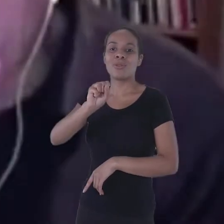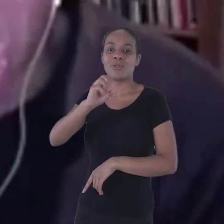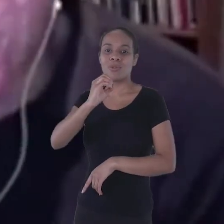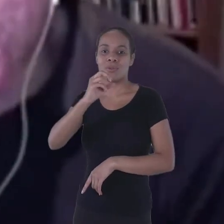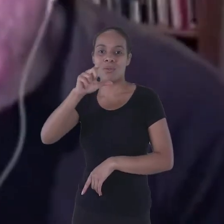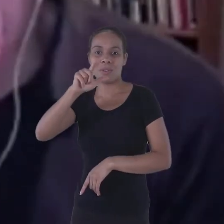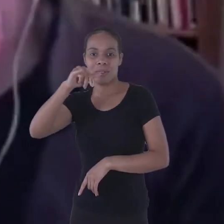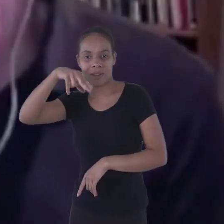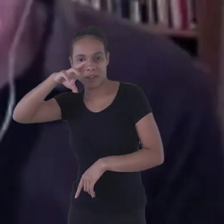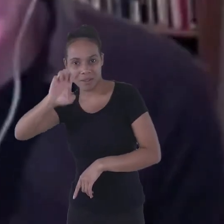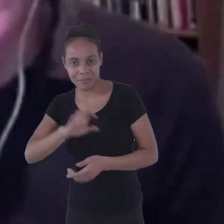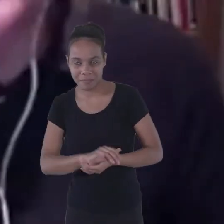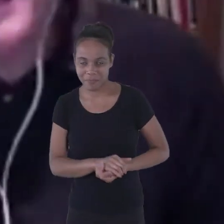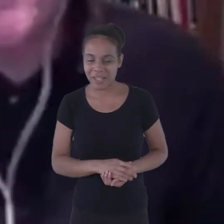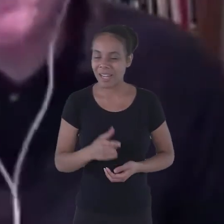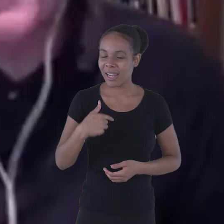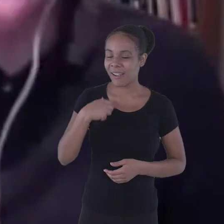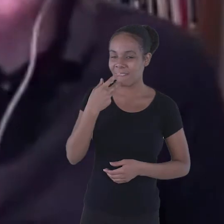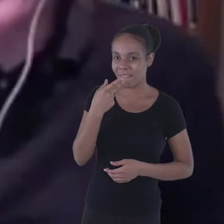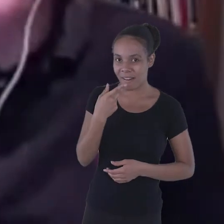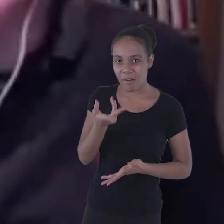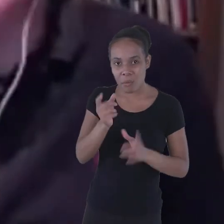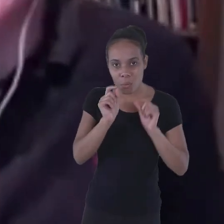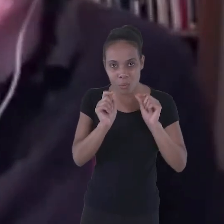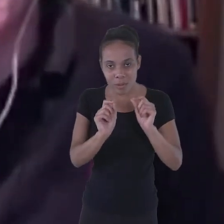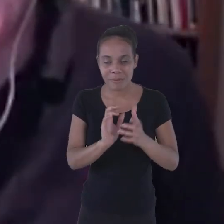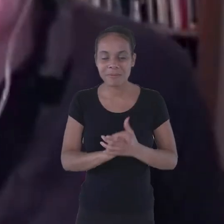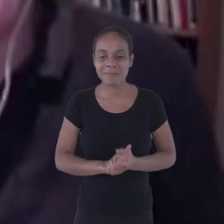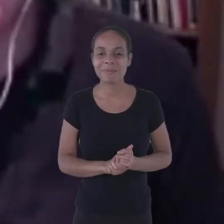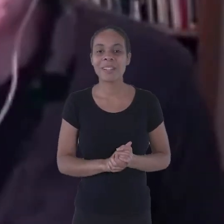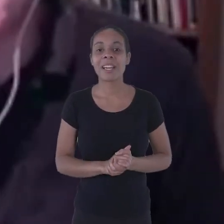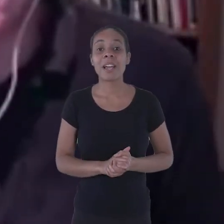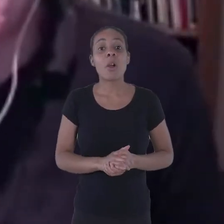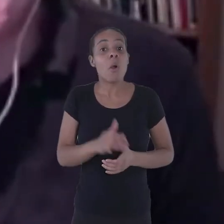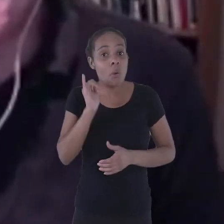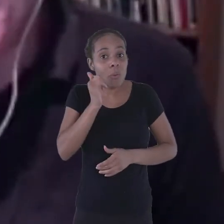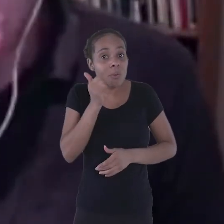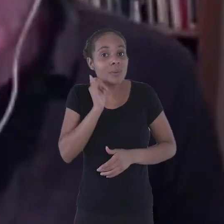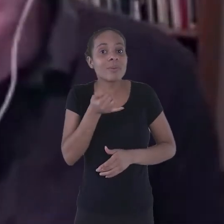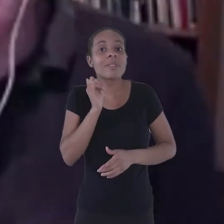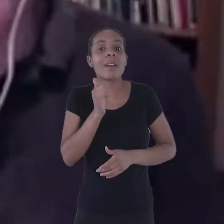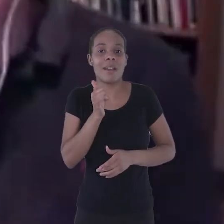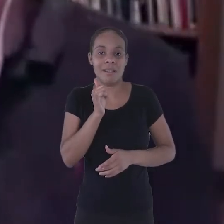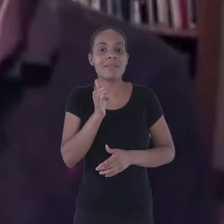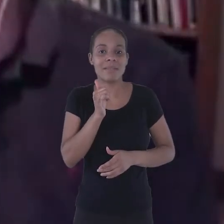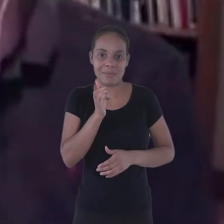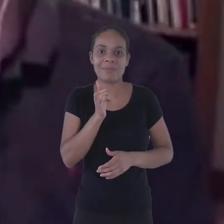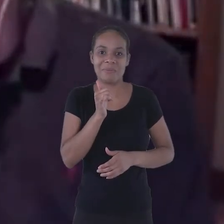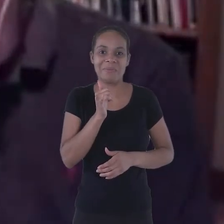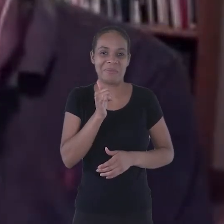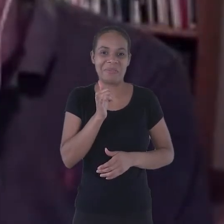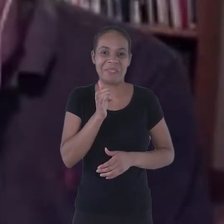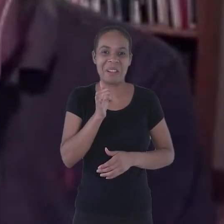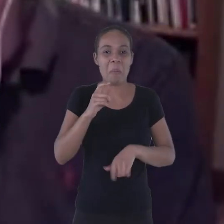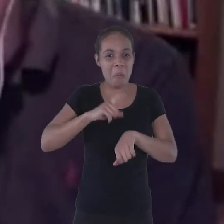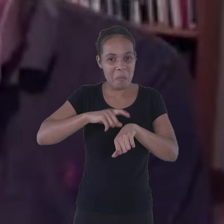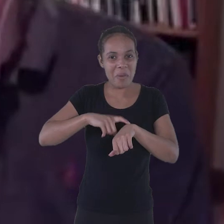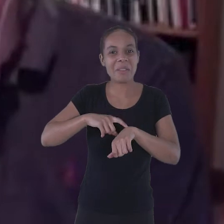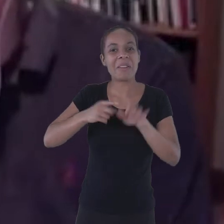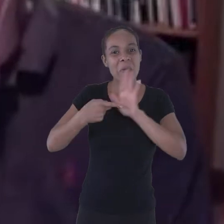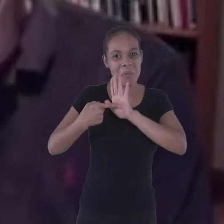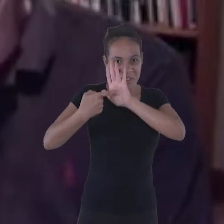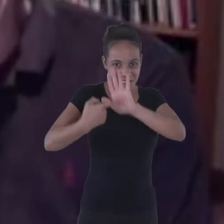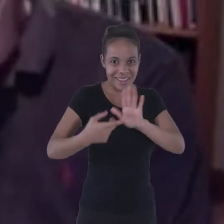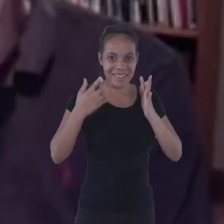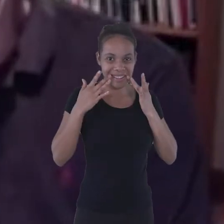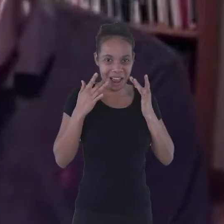o Benito Mussolini, ele contava as falas dele nas peças que ele fazia. O Paulo Bessa falou comigo que eu leria um